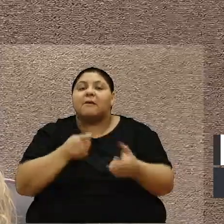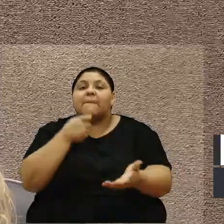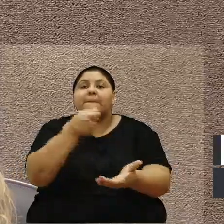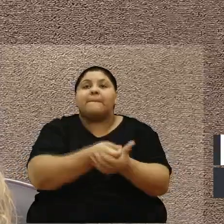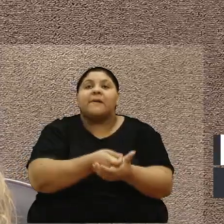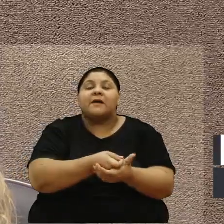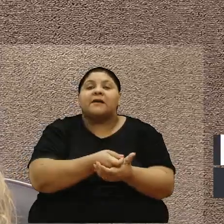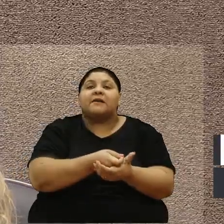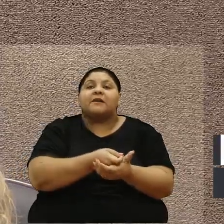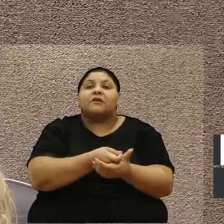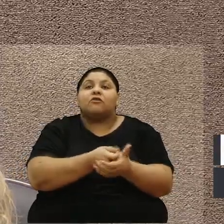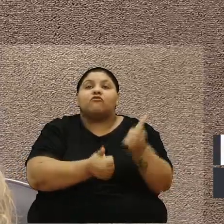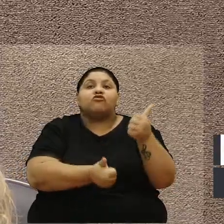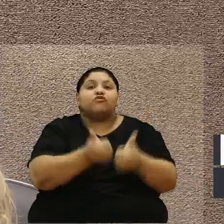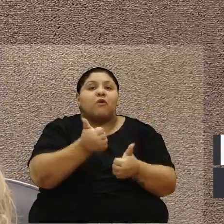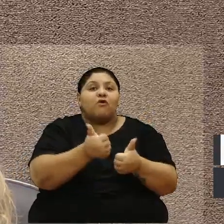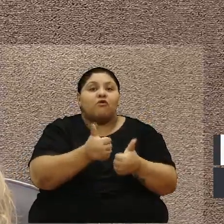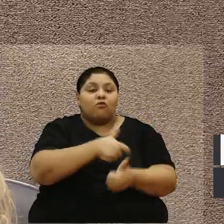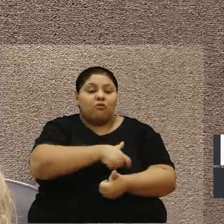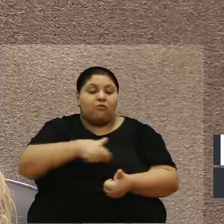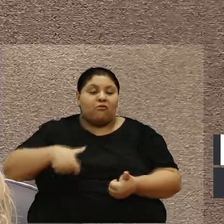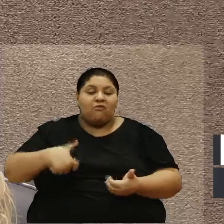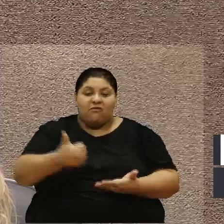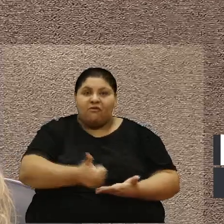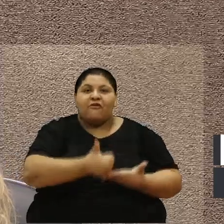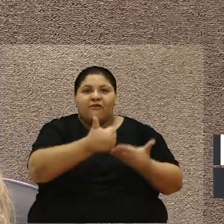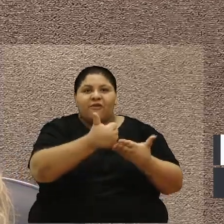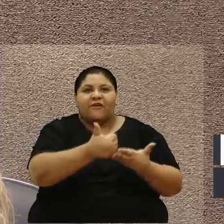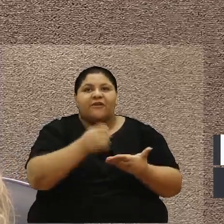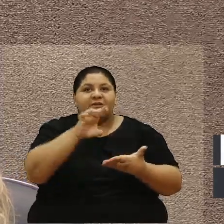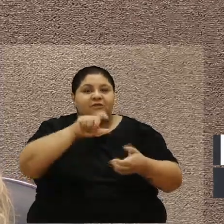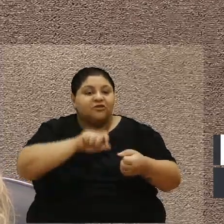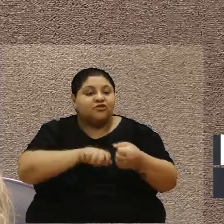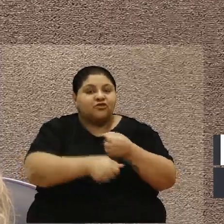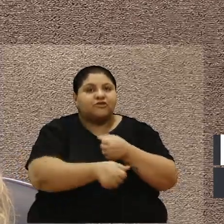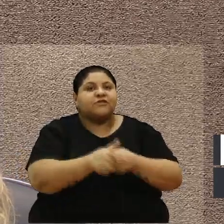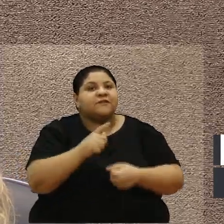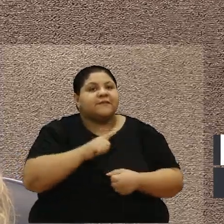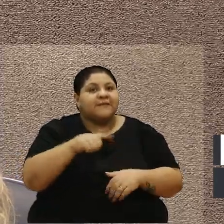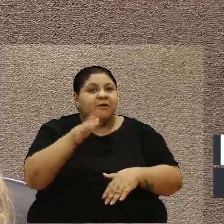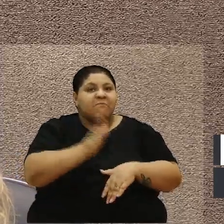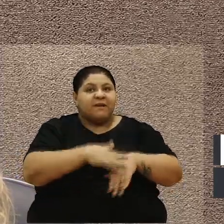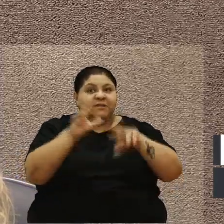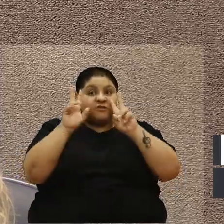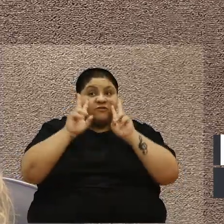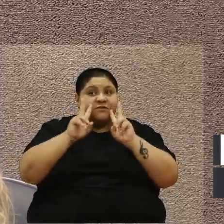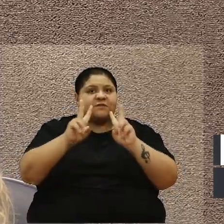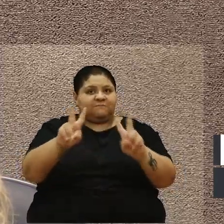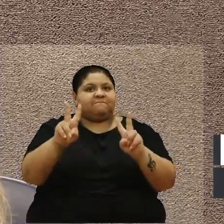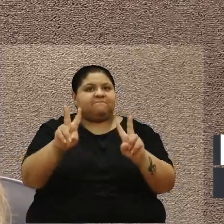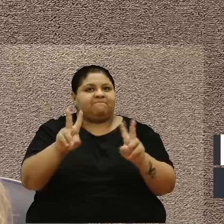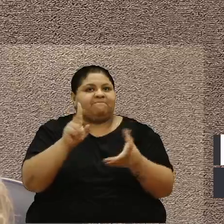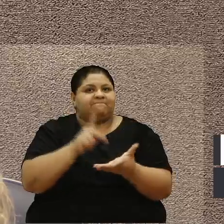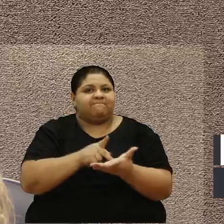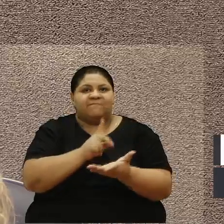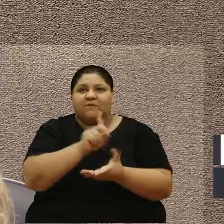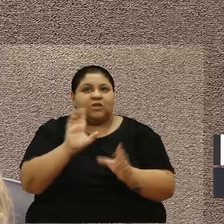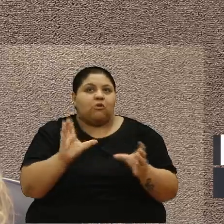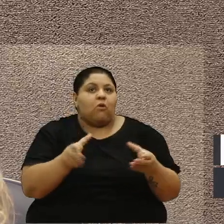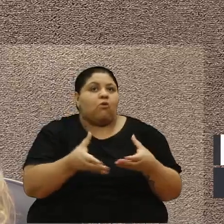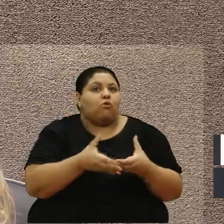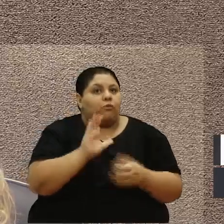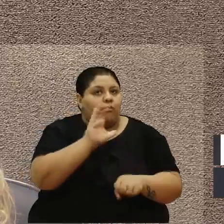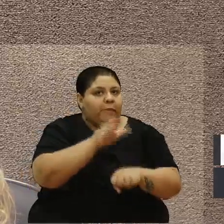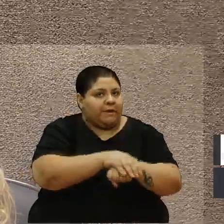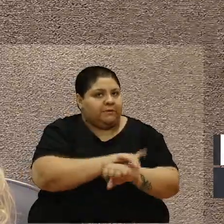os patrocinadores. Os patrocinadores eles só investem aonde eles têm mais visibilidade. Na realidade, não é nem o clube o culpado,